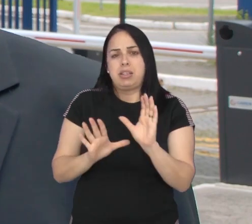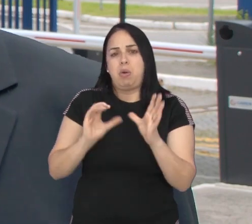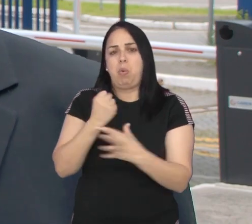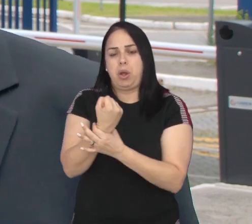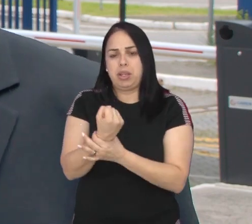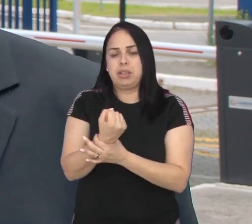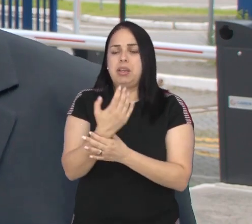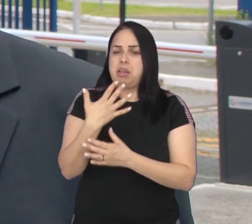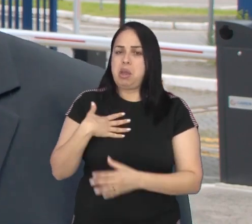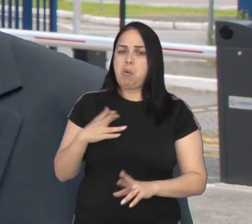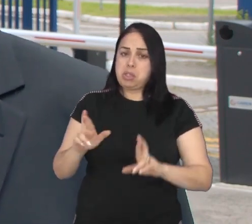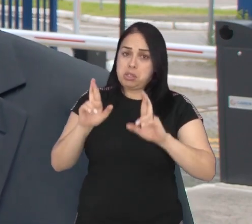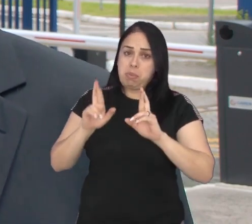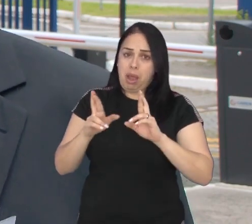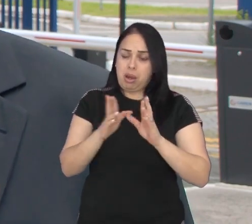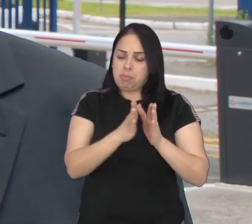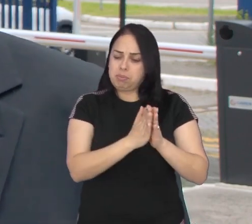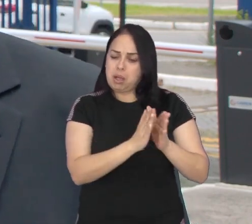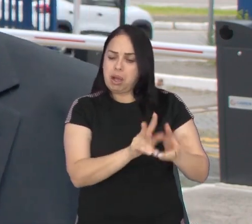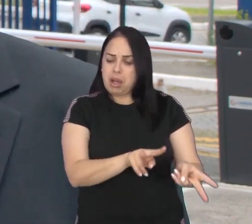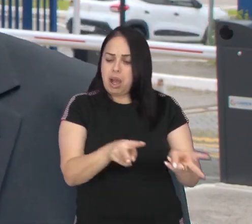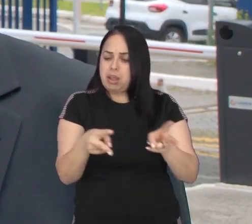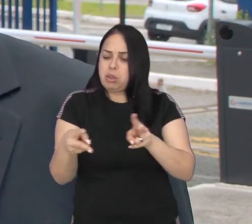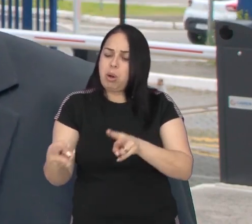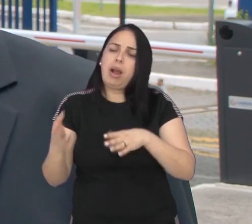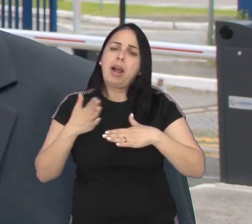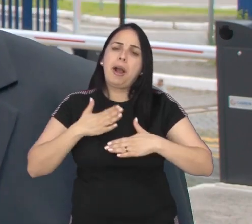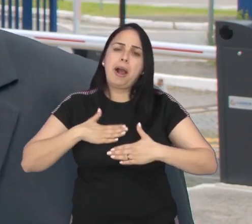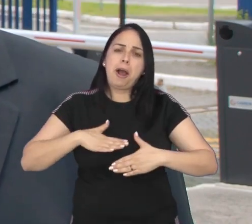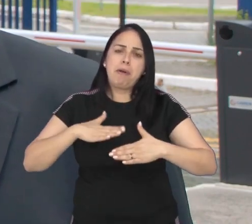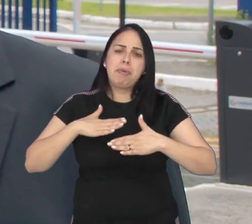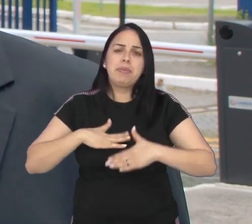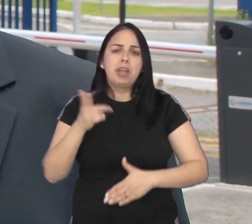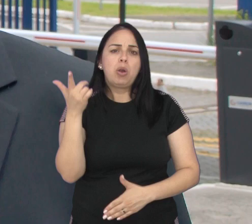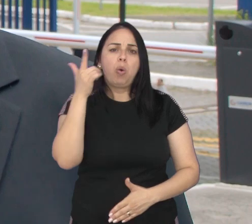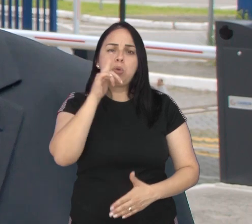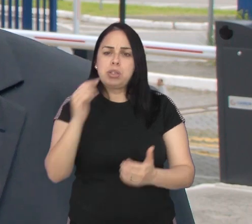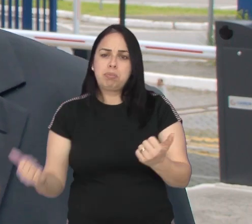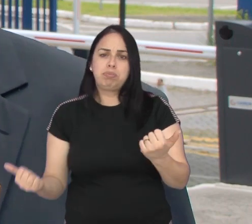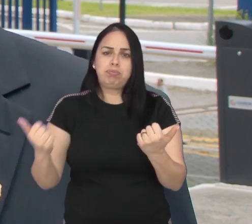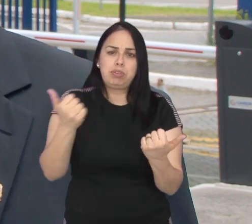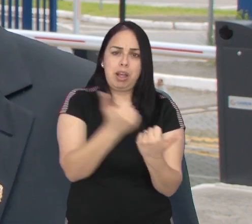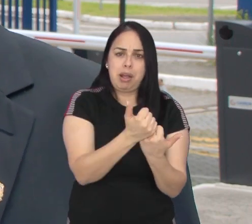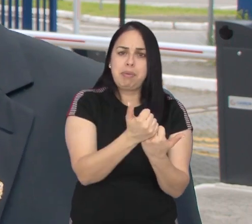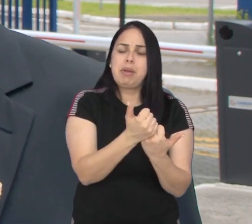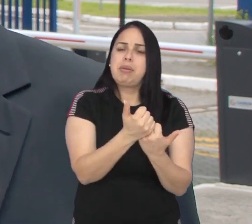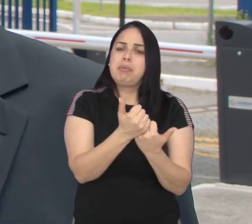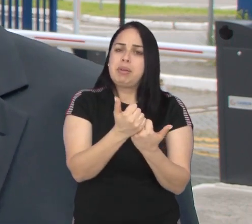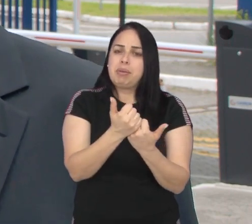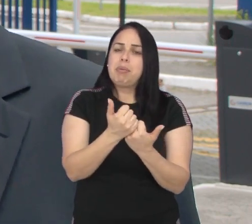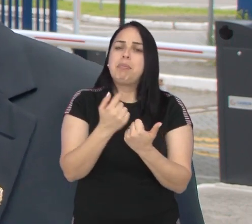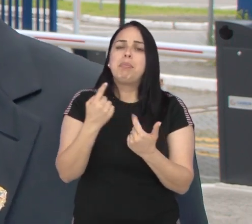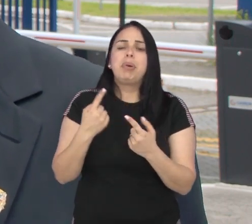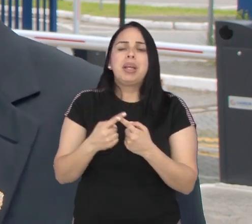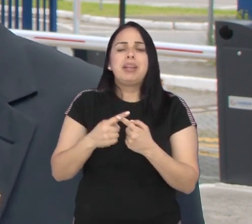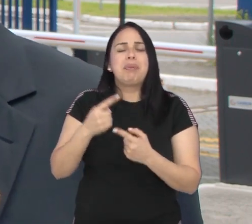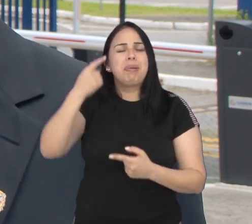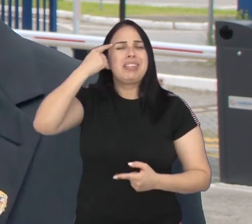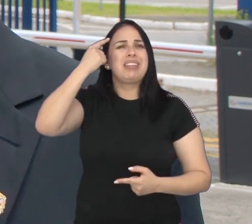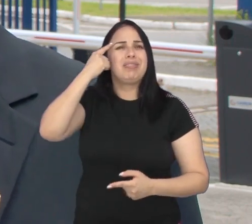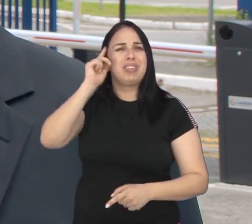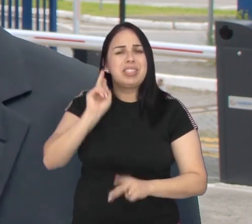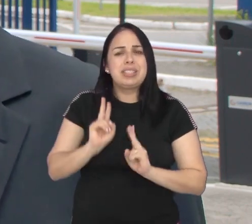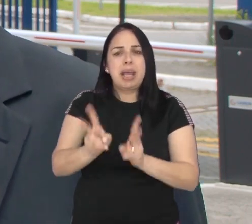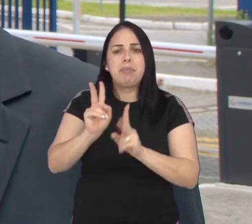espero que ocorra tudo da melhor maneira possível, que a gente consiga substituir essa empresa que está aqui, porque no final a gente está pensando